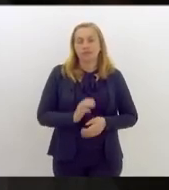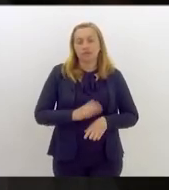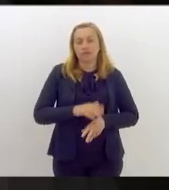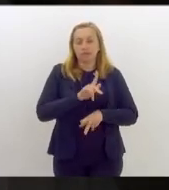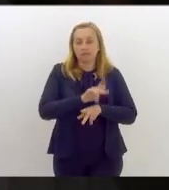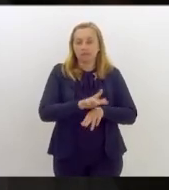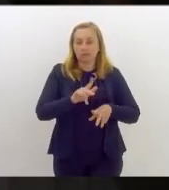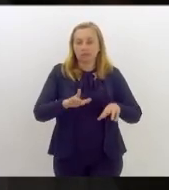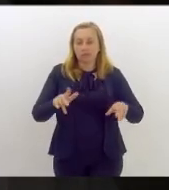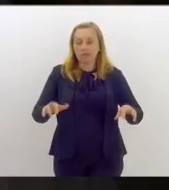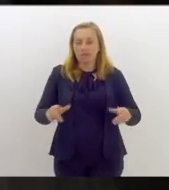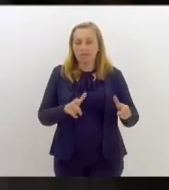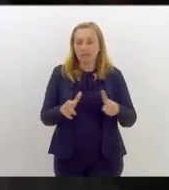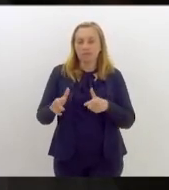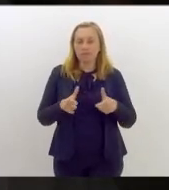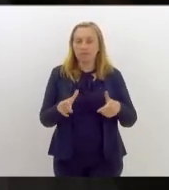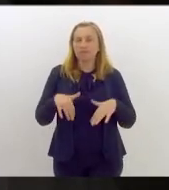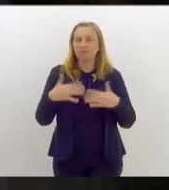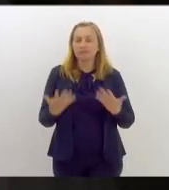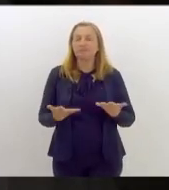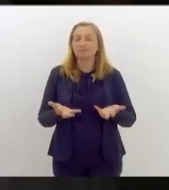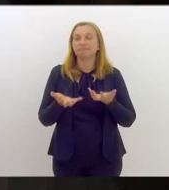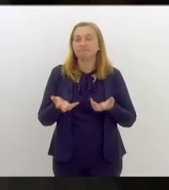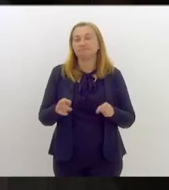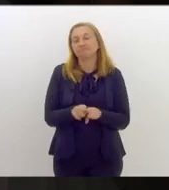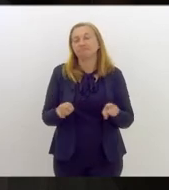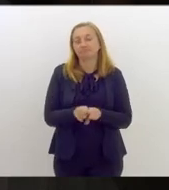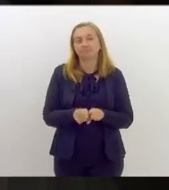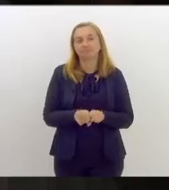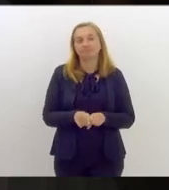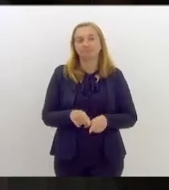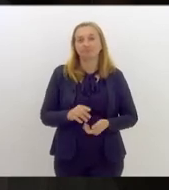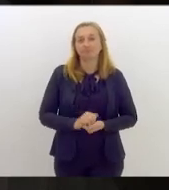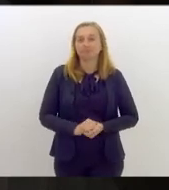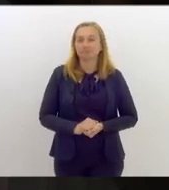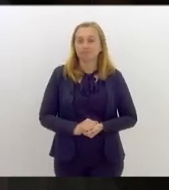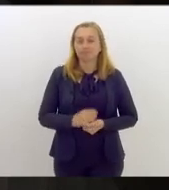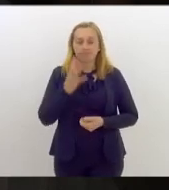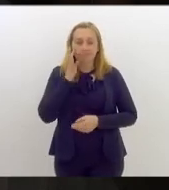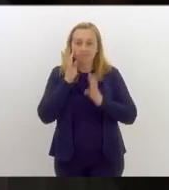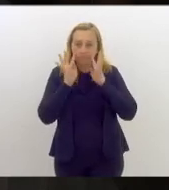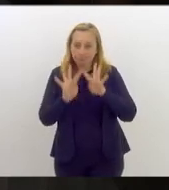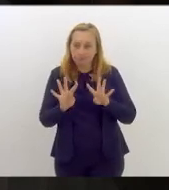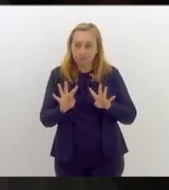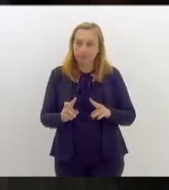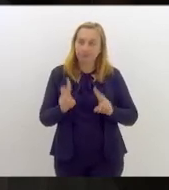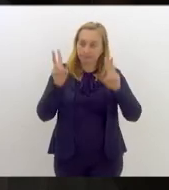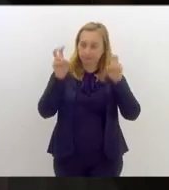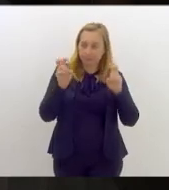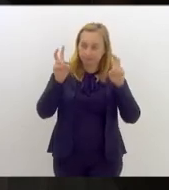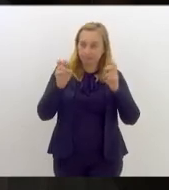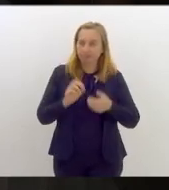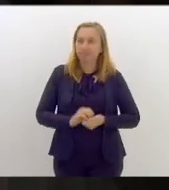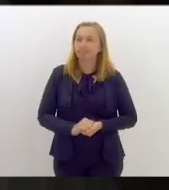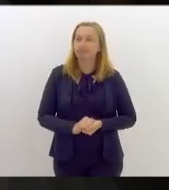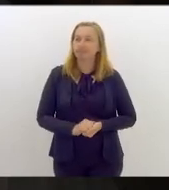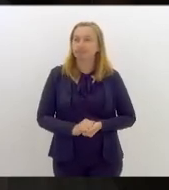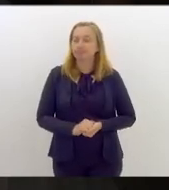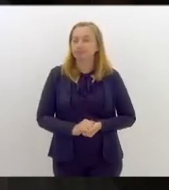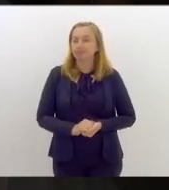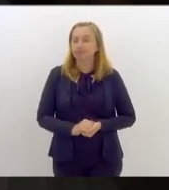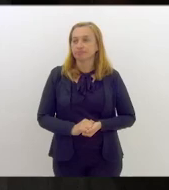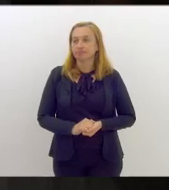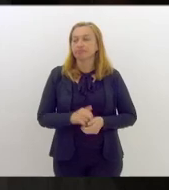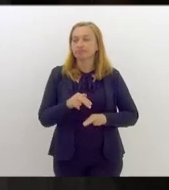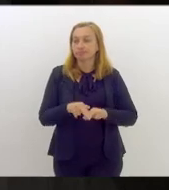diversas instâncias. Então, queria também chamar atenção sobre essa questão.